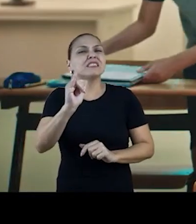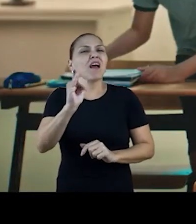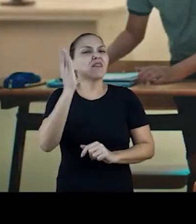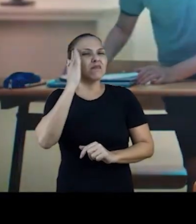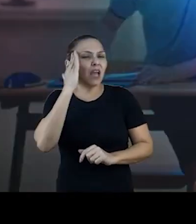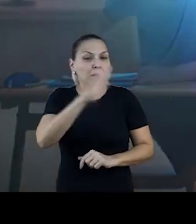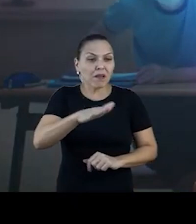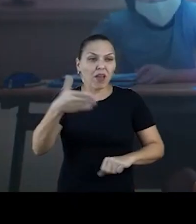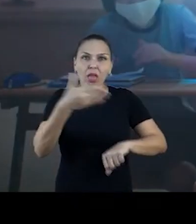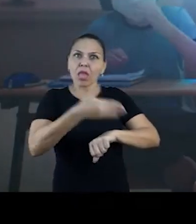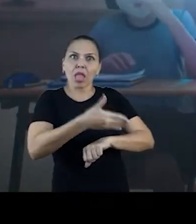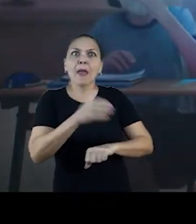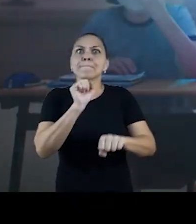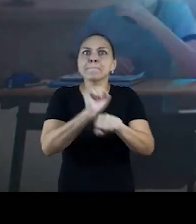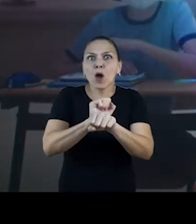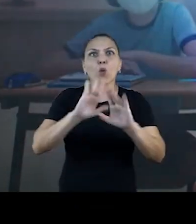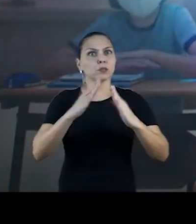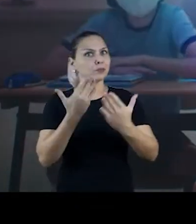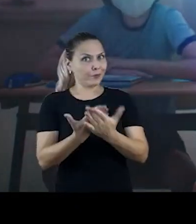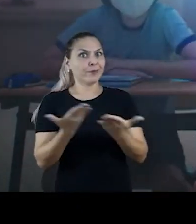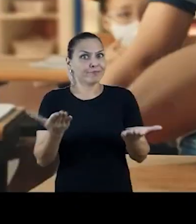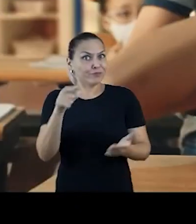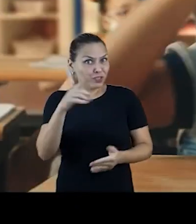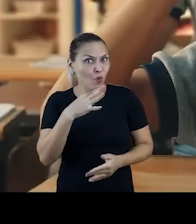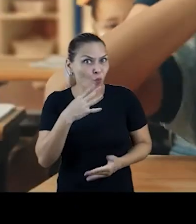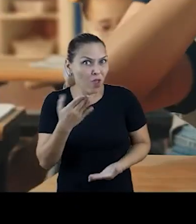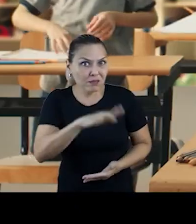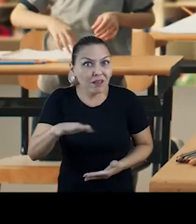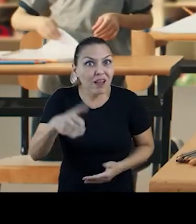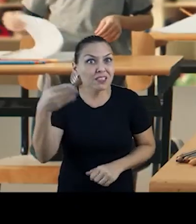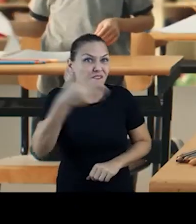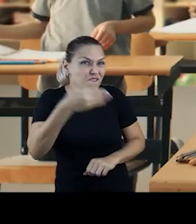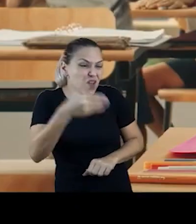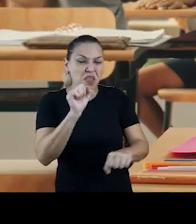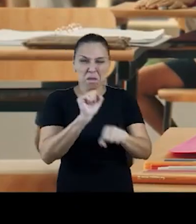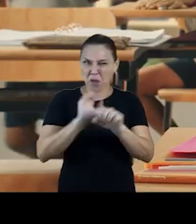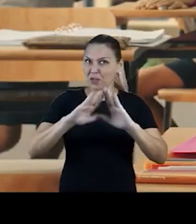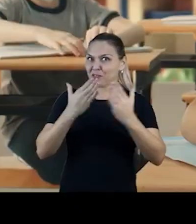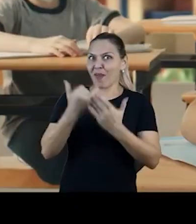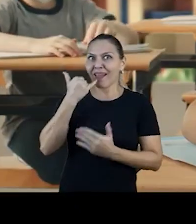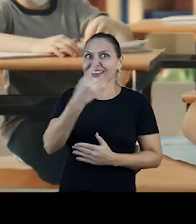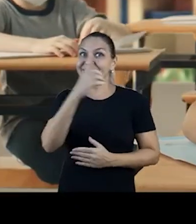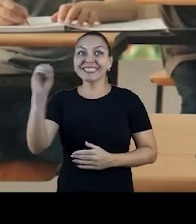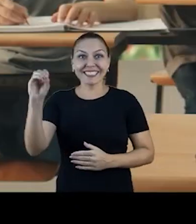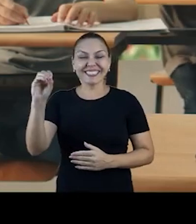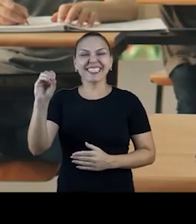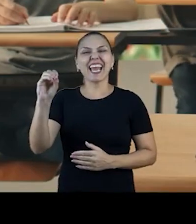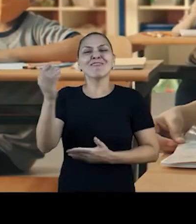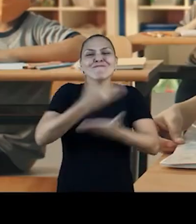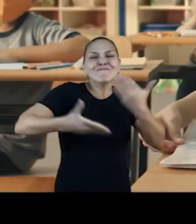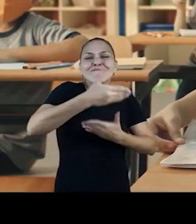situações de crianças que não estão frequentando a escola. Se você conhece alguma, entre em contato com o Disque 100.